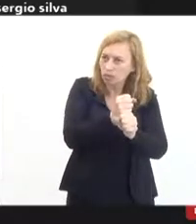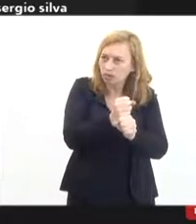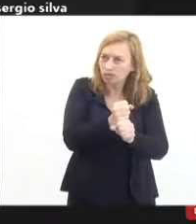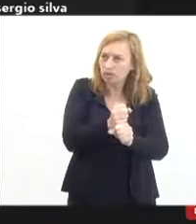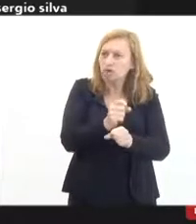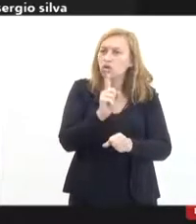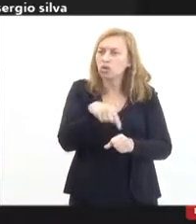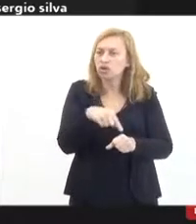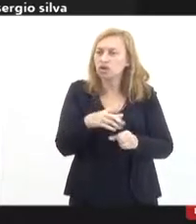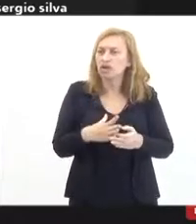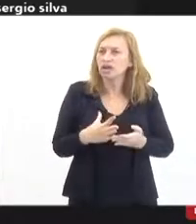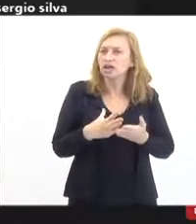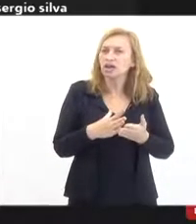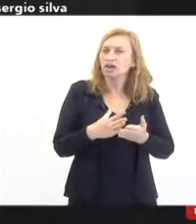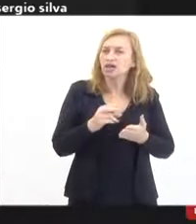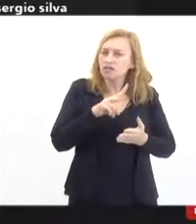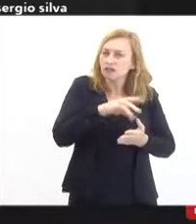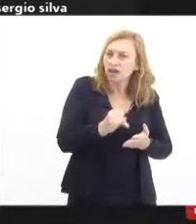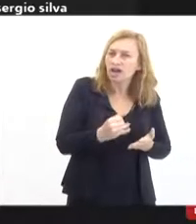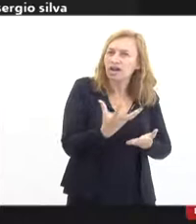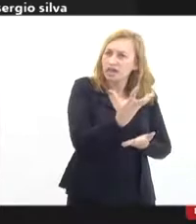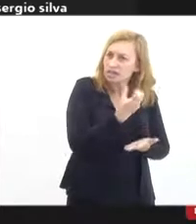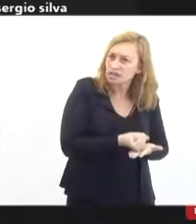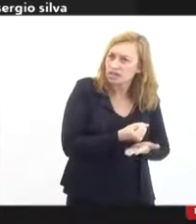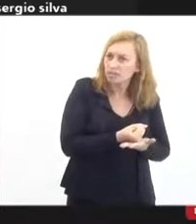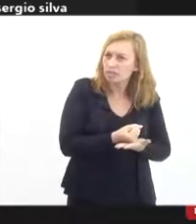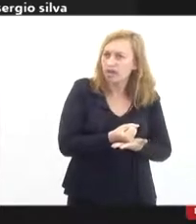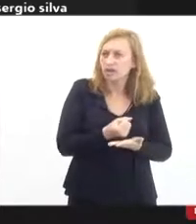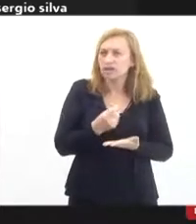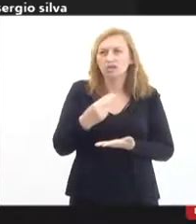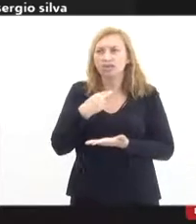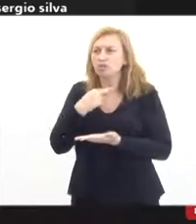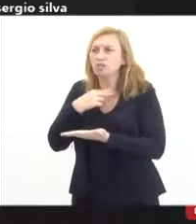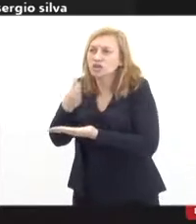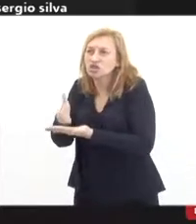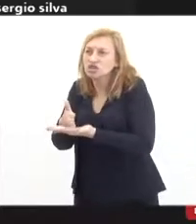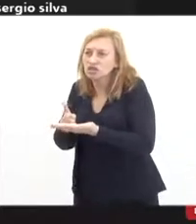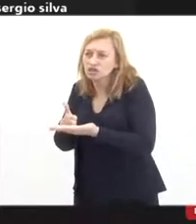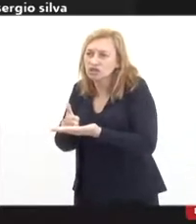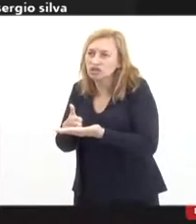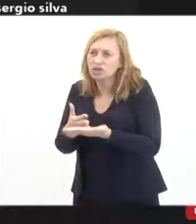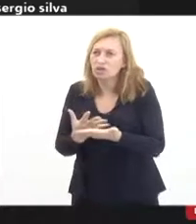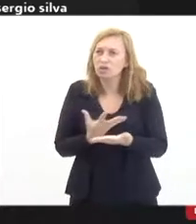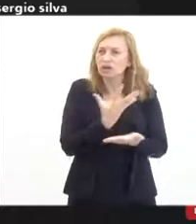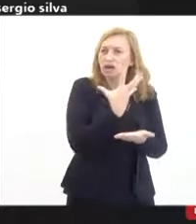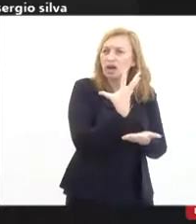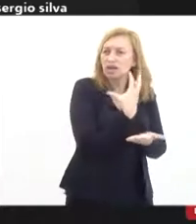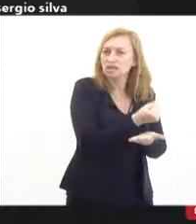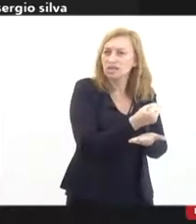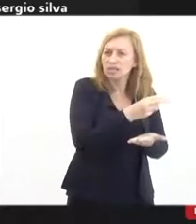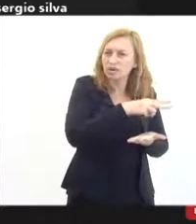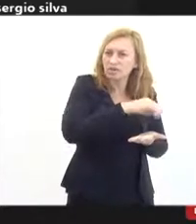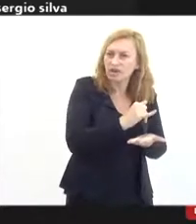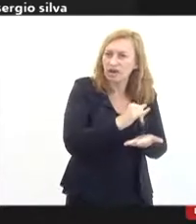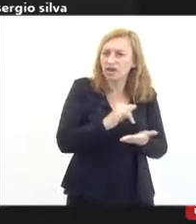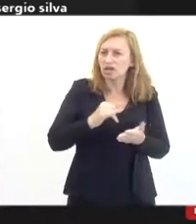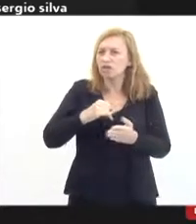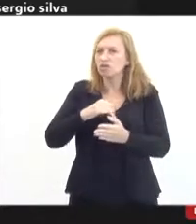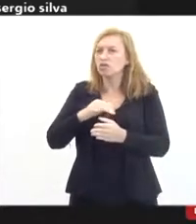é recuperado, não deveria se dividir o recuperável pelo total da